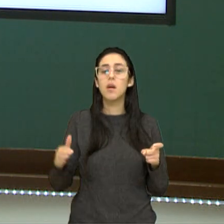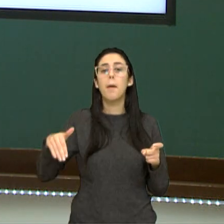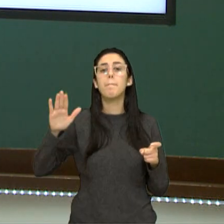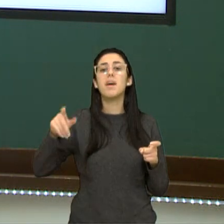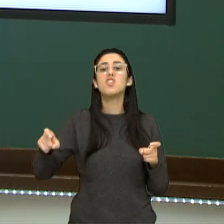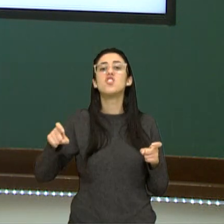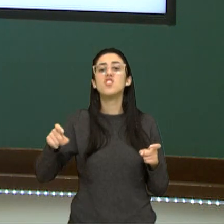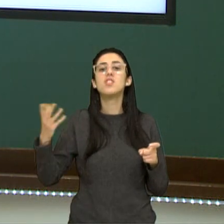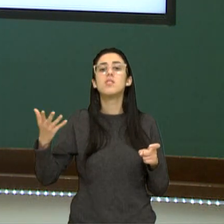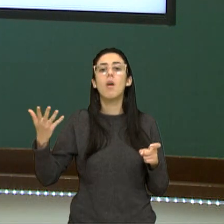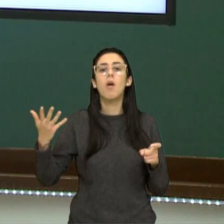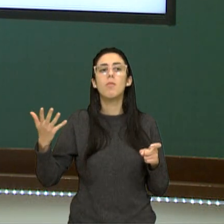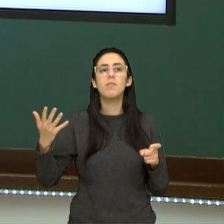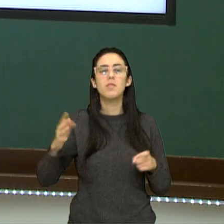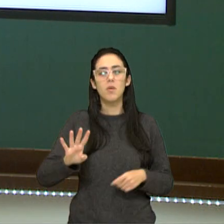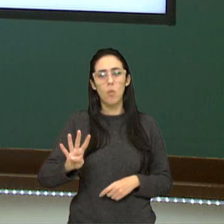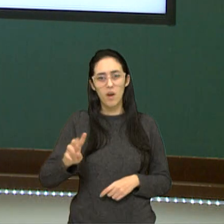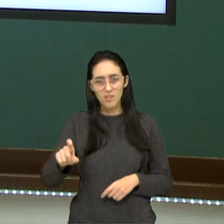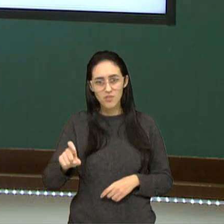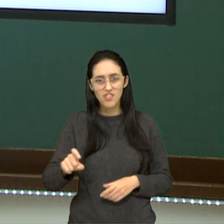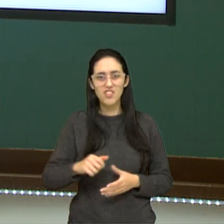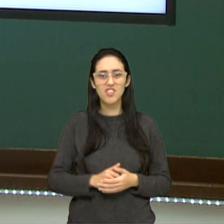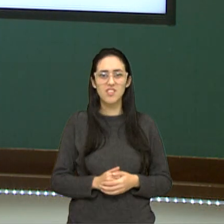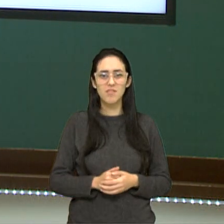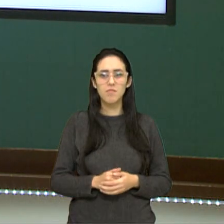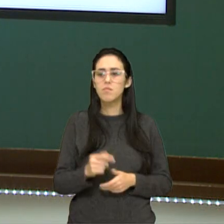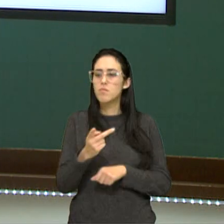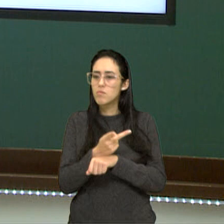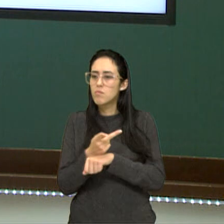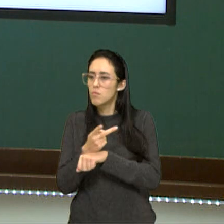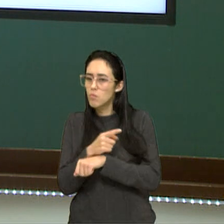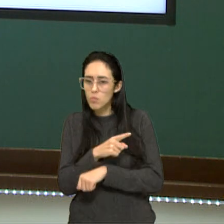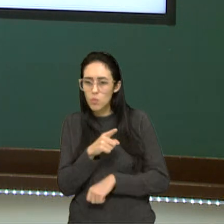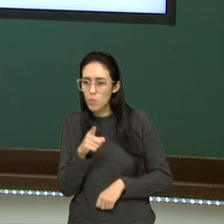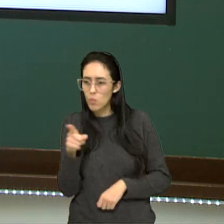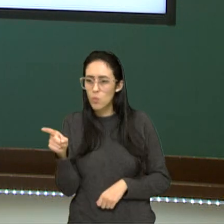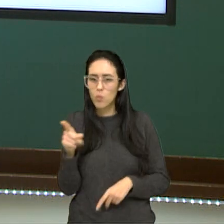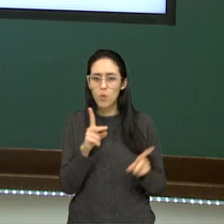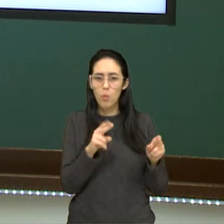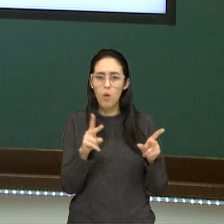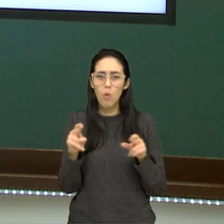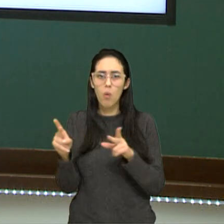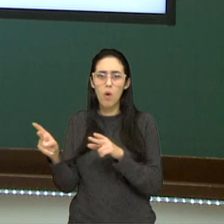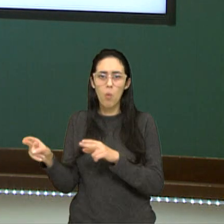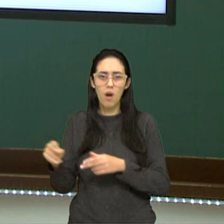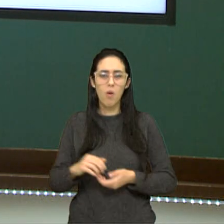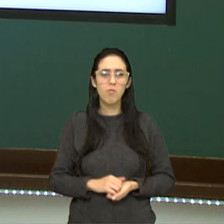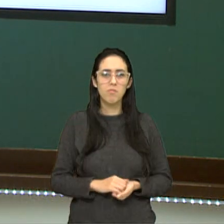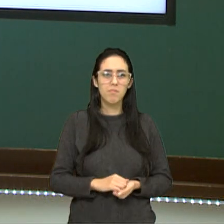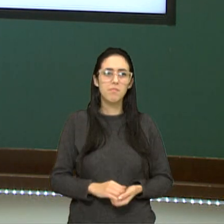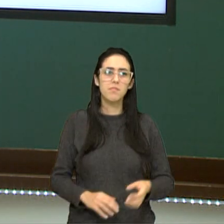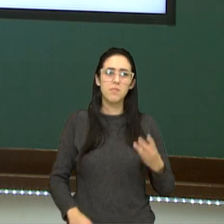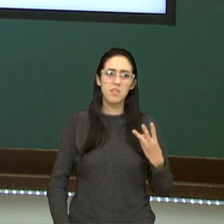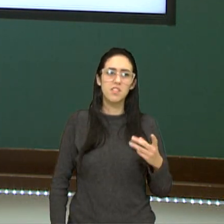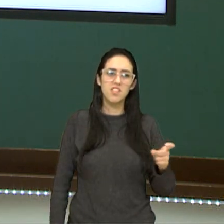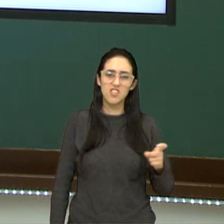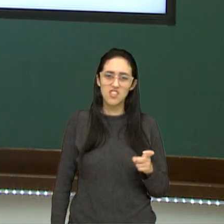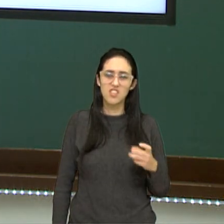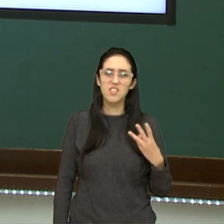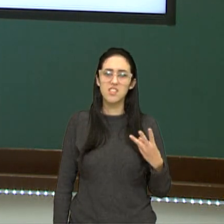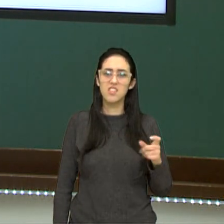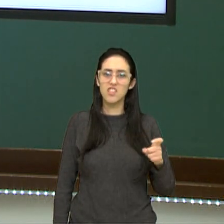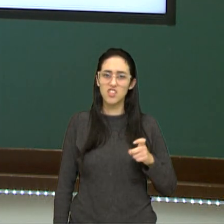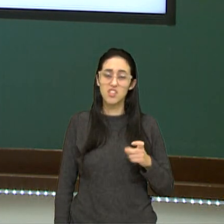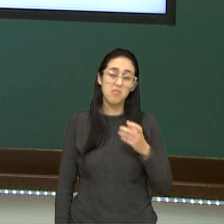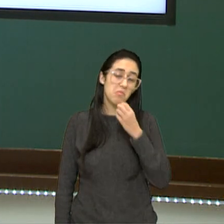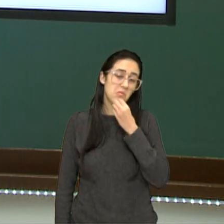termo com x? Ah, é aqui, circula. Vai caçando o x na linha aqui, ó. 3x, 3x.